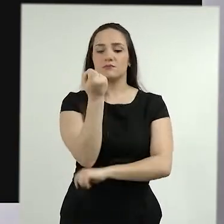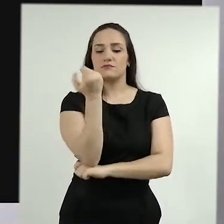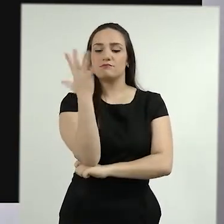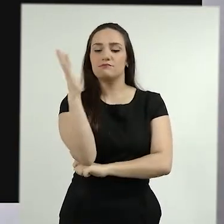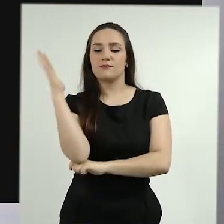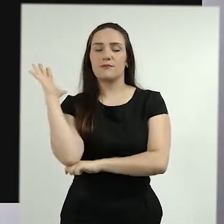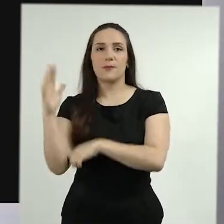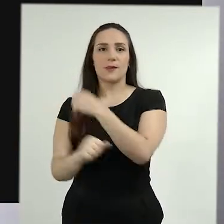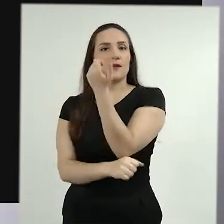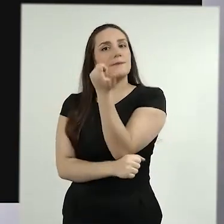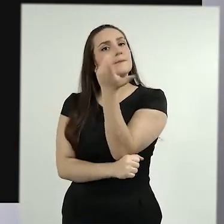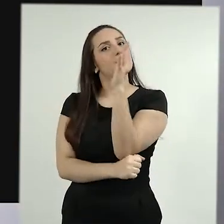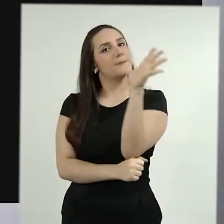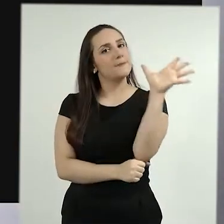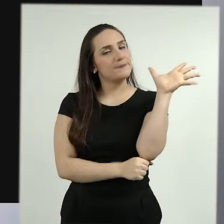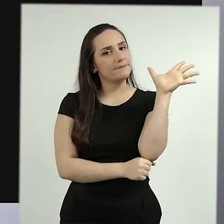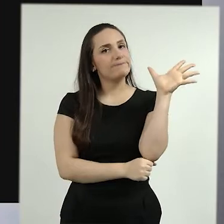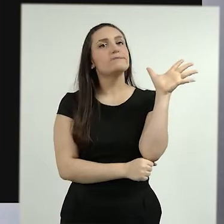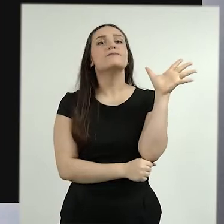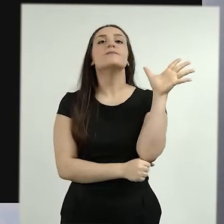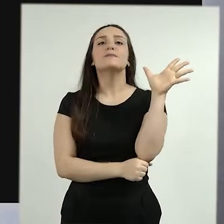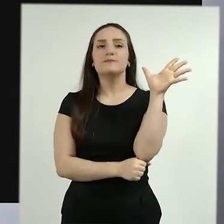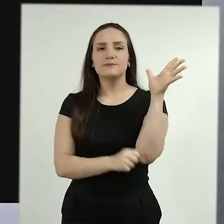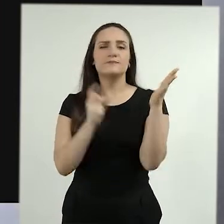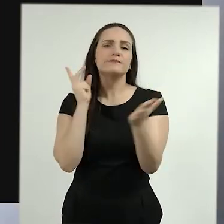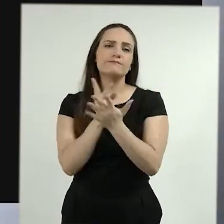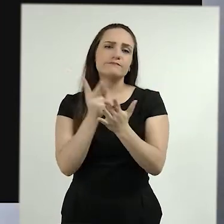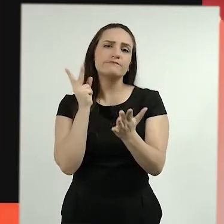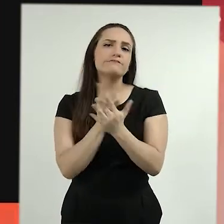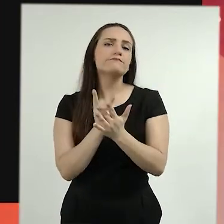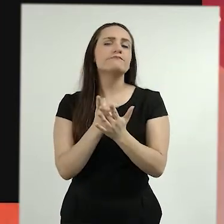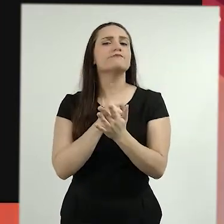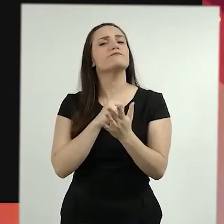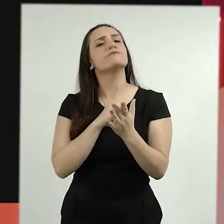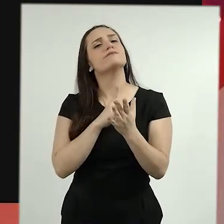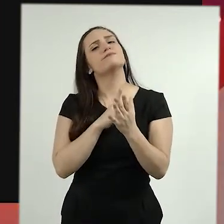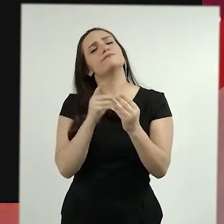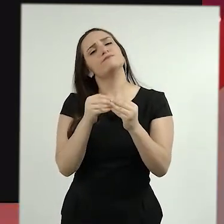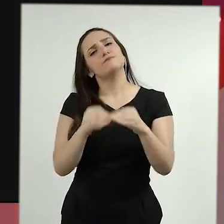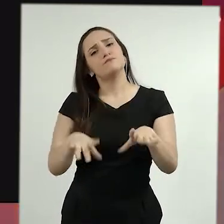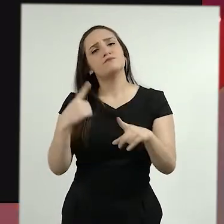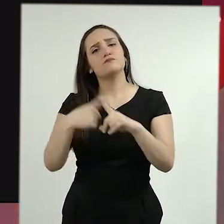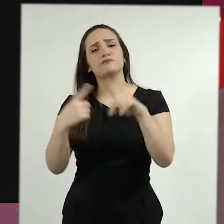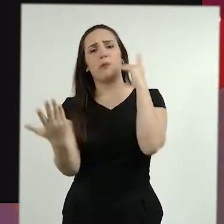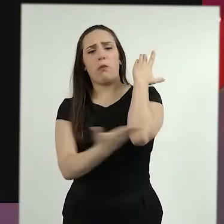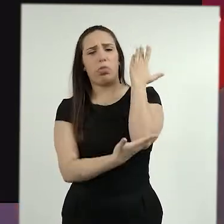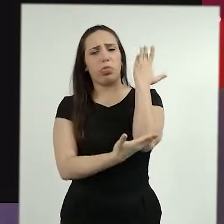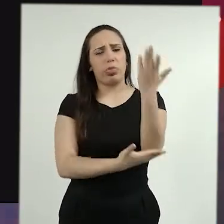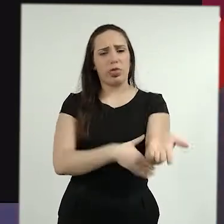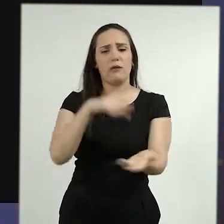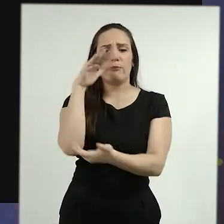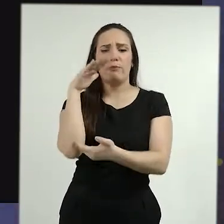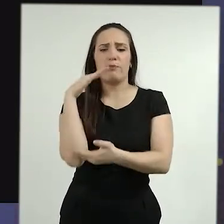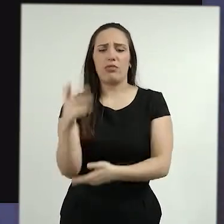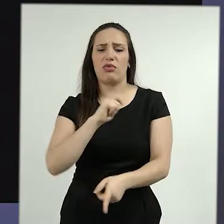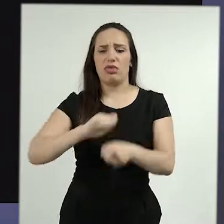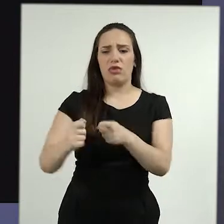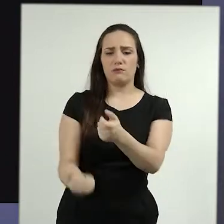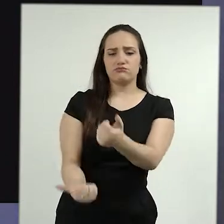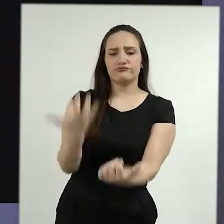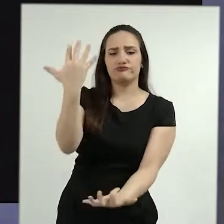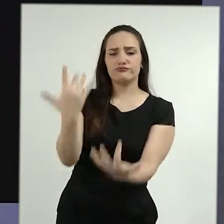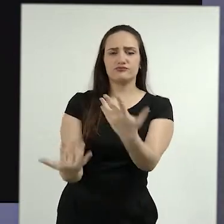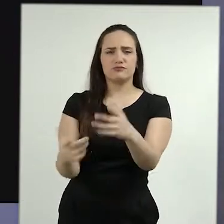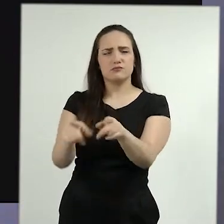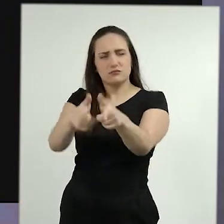é o meio ambiente, que já é, né, um segmento também impactado constantemente pelo desmatamento, pelas queimadas,